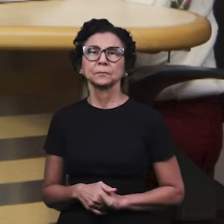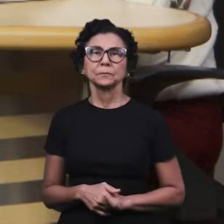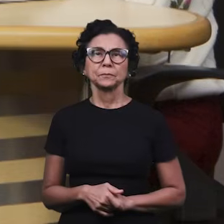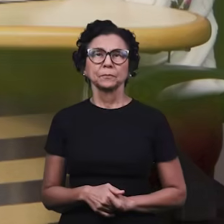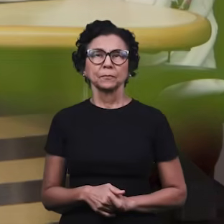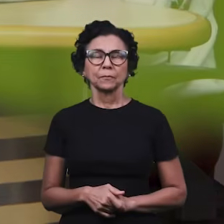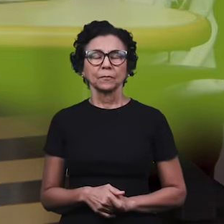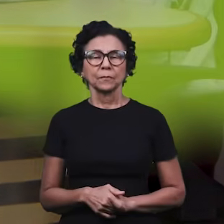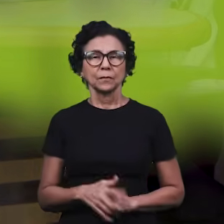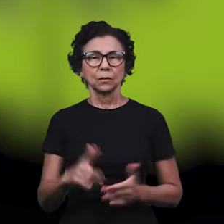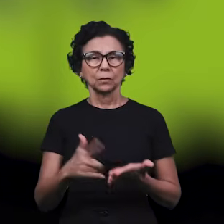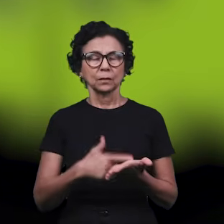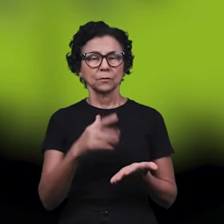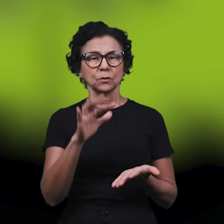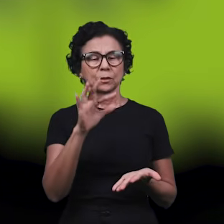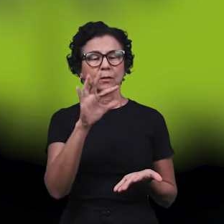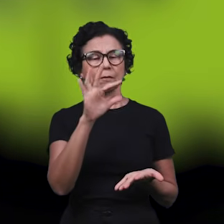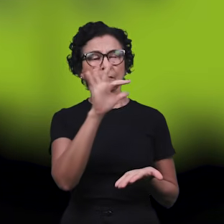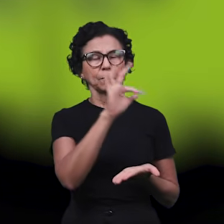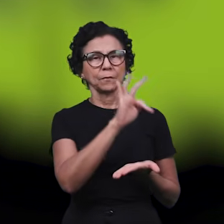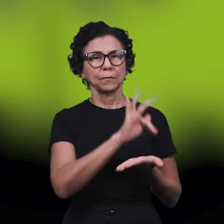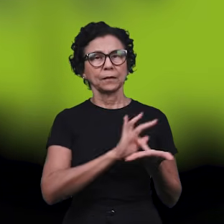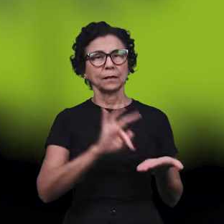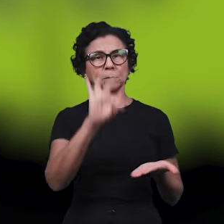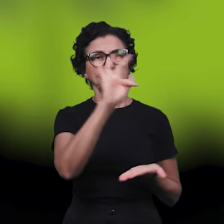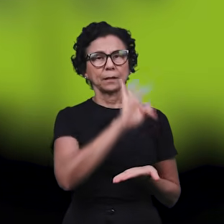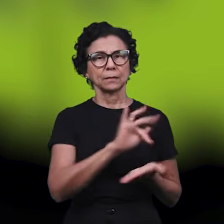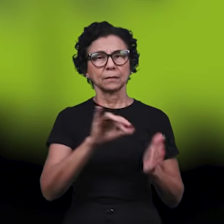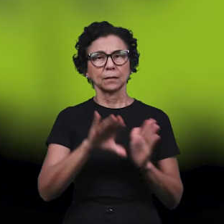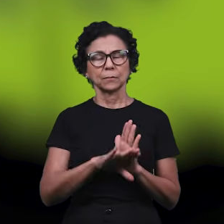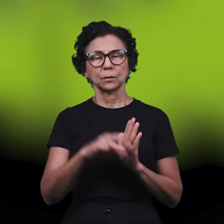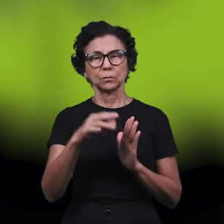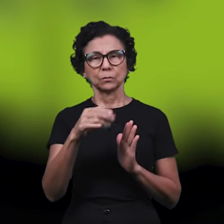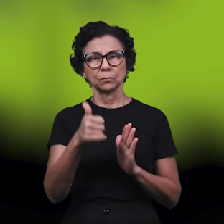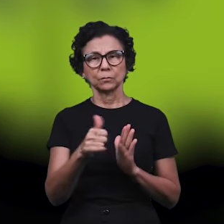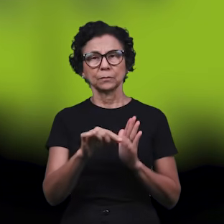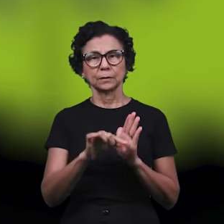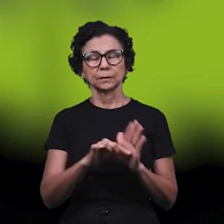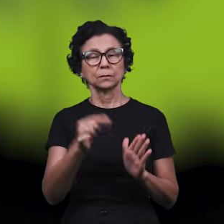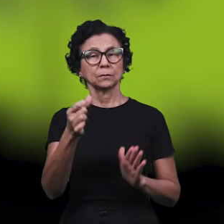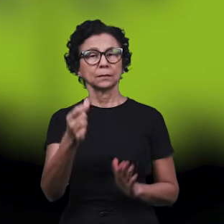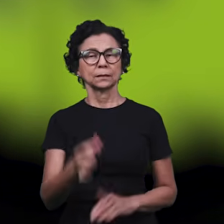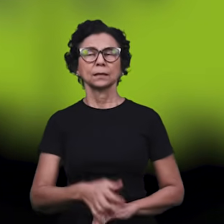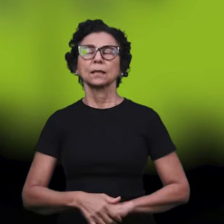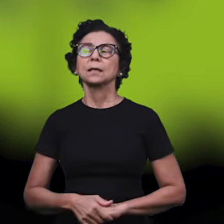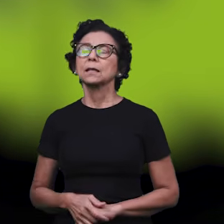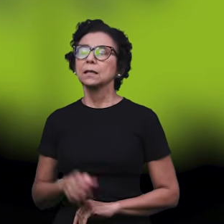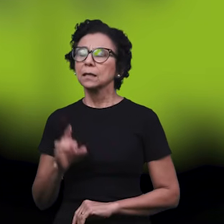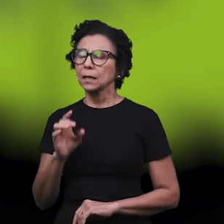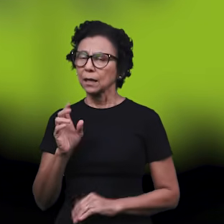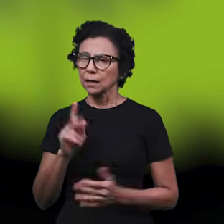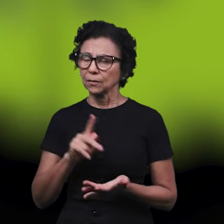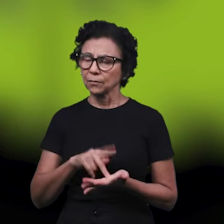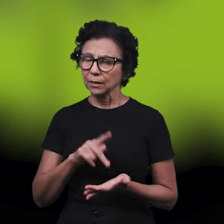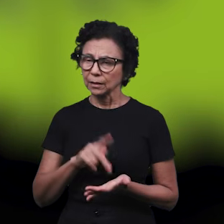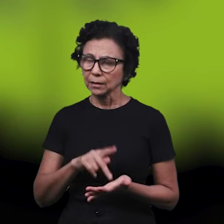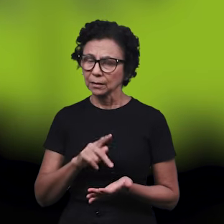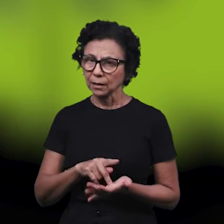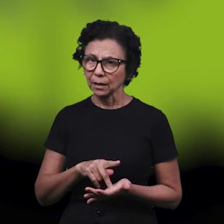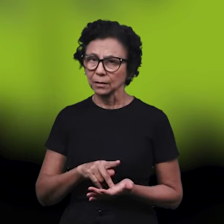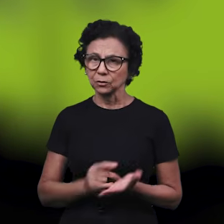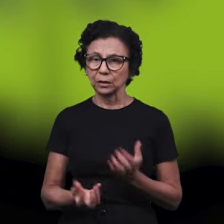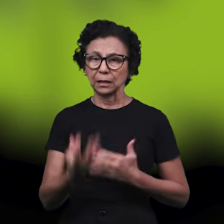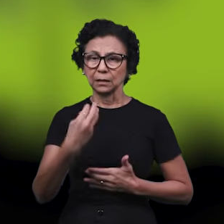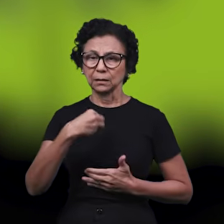em Filipenses 1,6. Tendo por certo isto mesmo, que aquele que em vós começou a